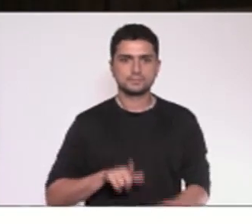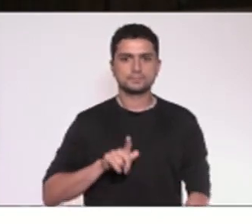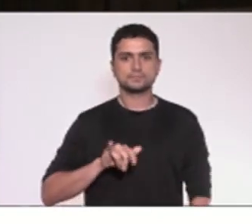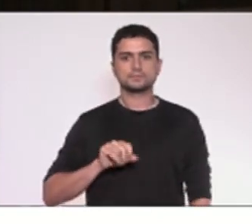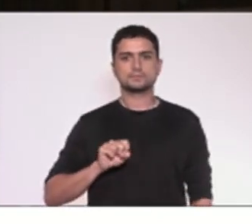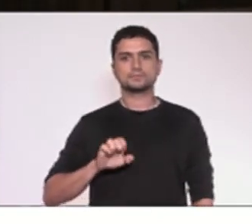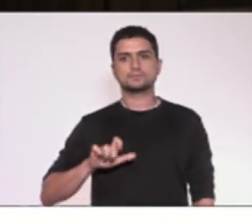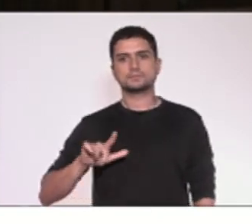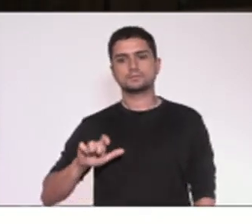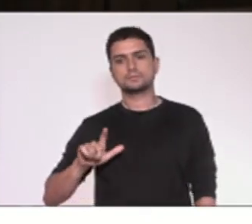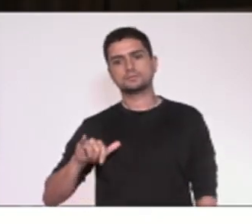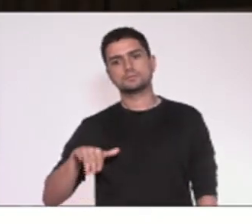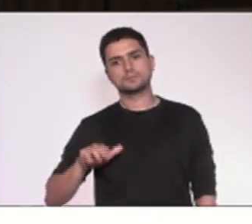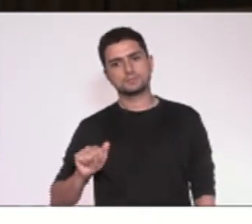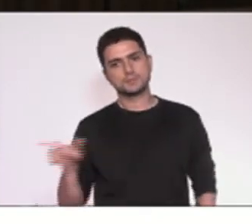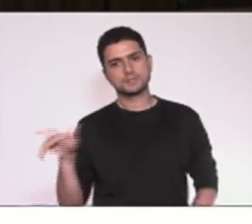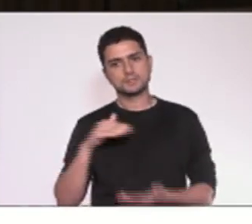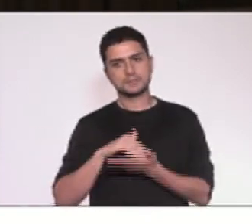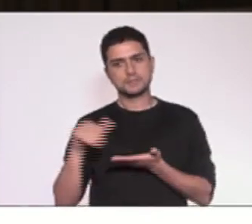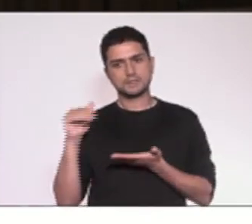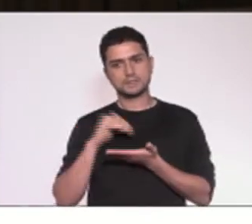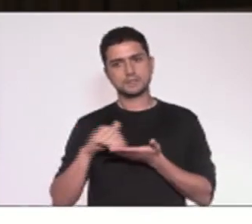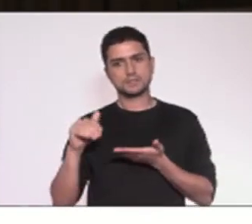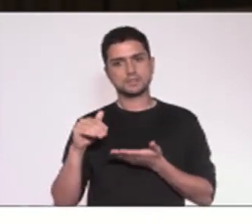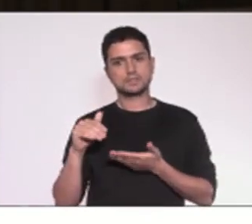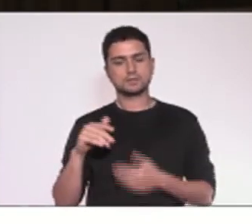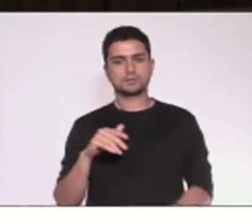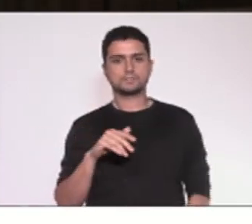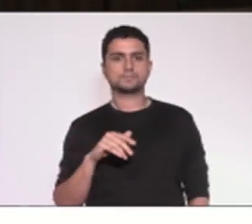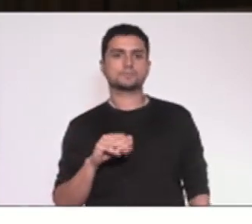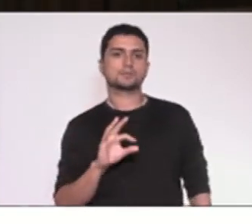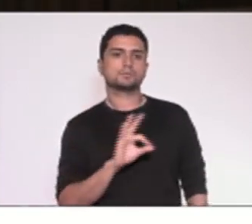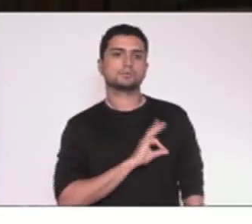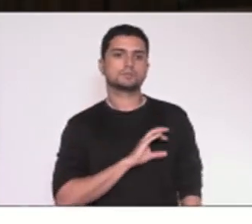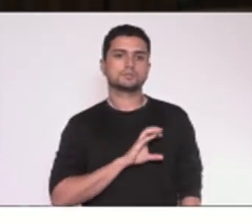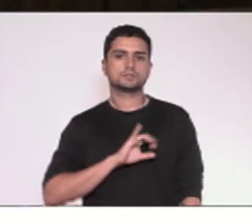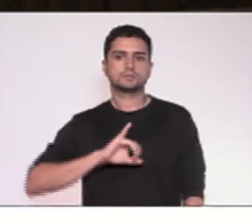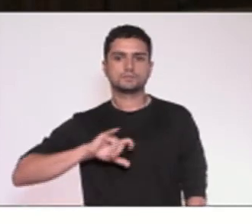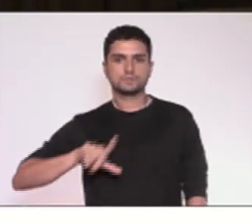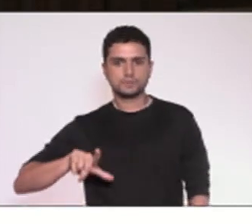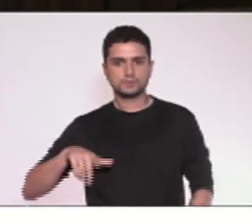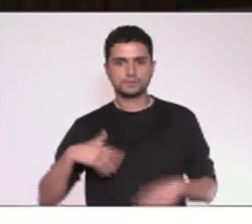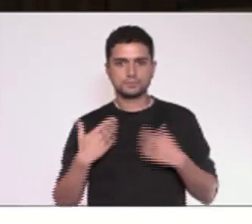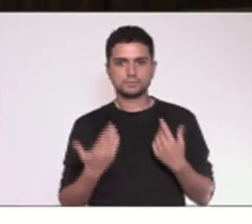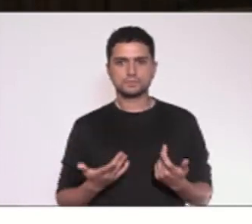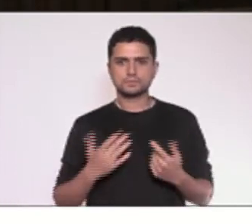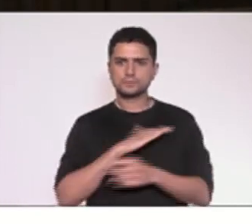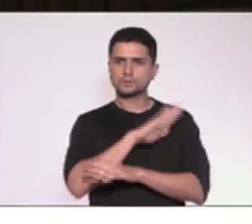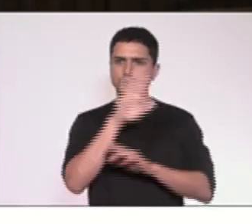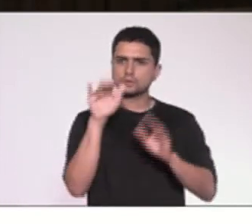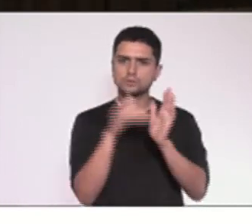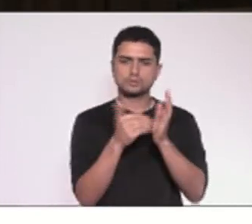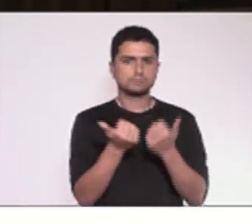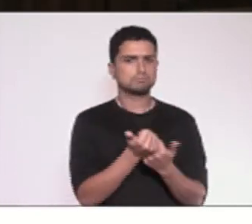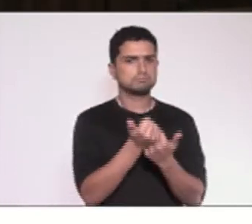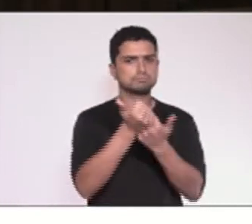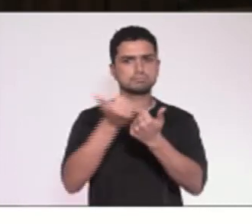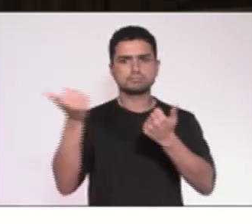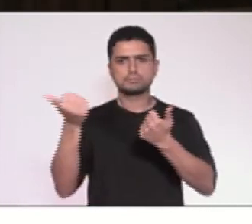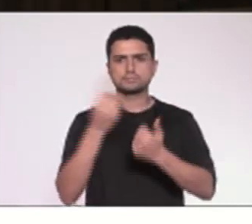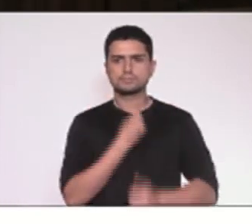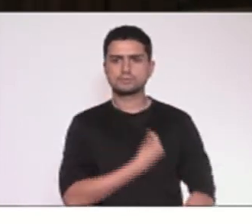Lima, subsecretária de Administração da Polícia Civil. Demais autoridades presentes, senhoras e